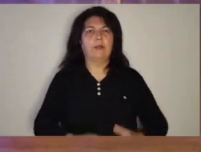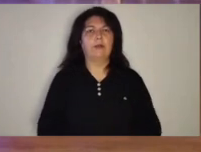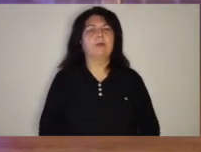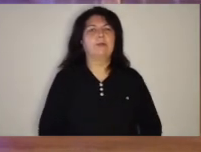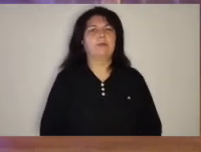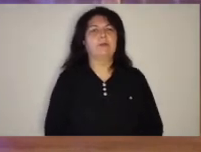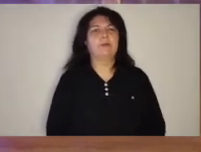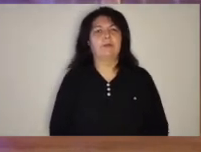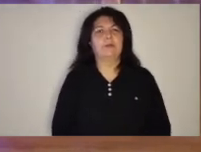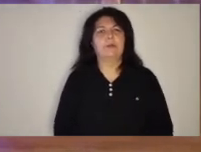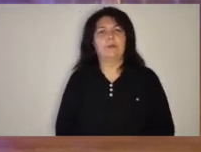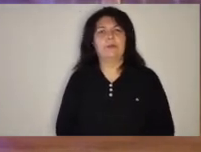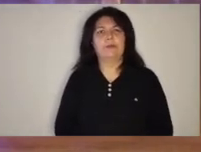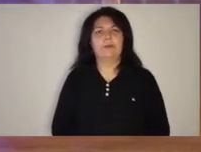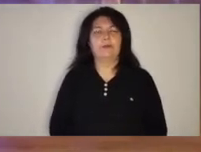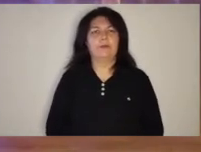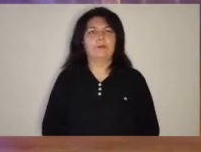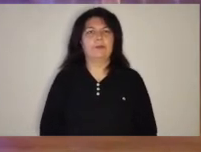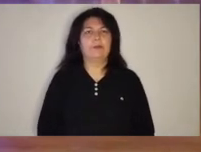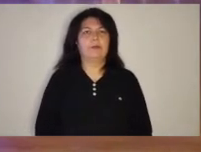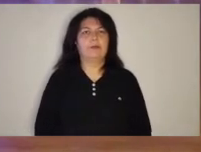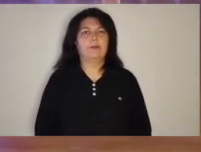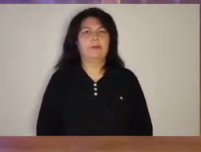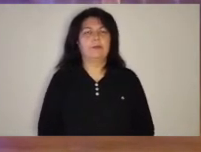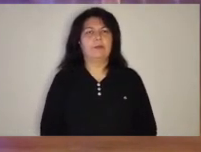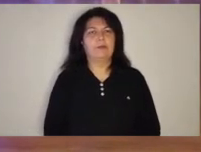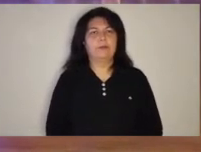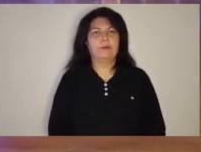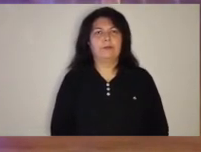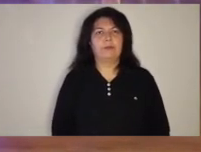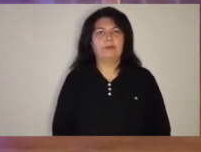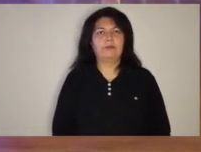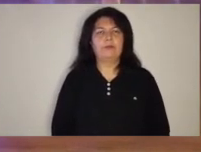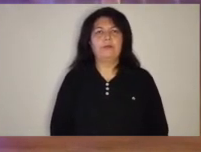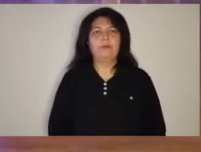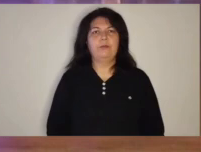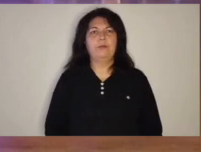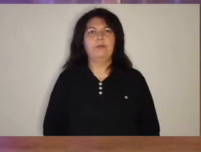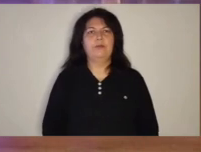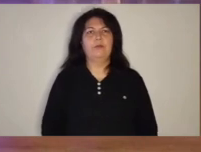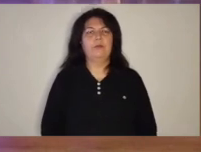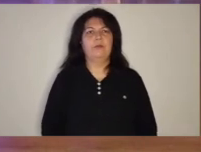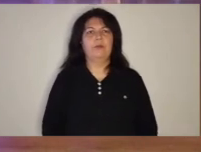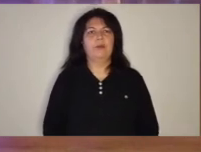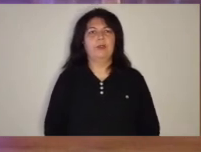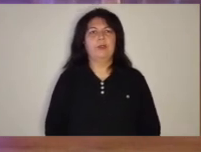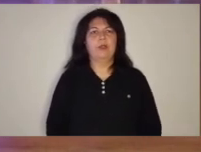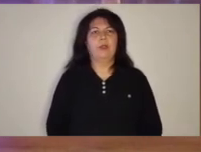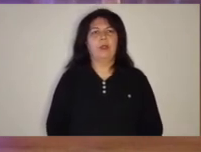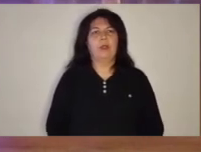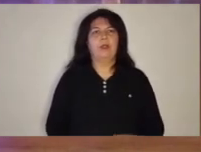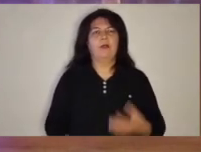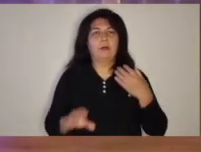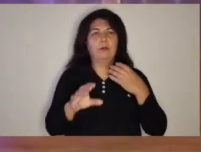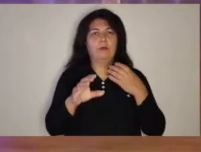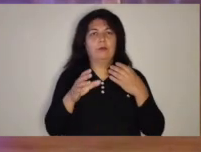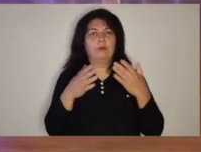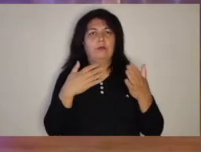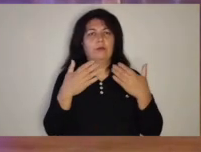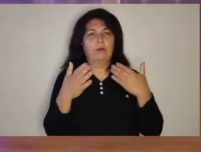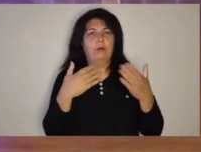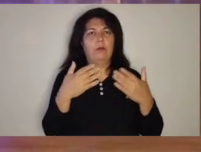Família. Nós vamos falar a respeito, irmãos, de acontecimentos que ocorreram na casa de duas